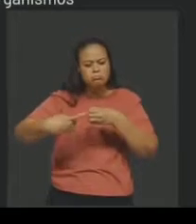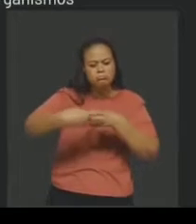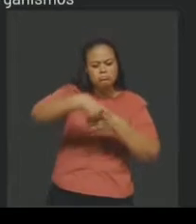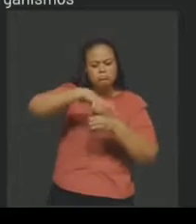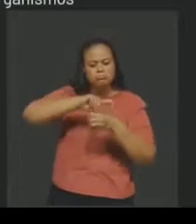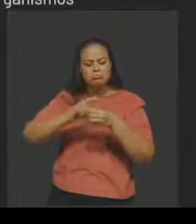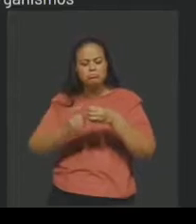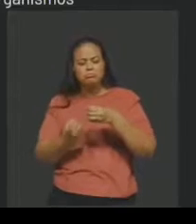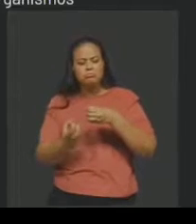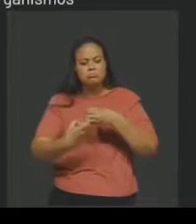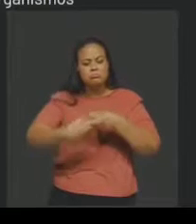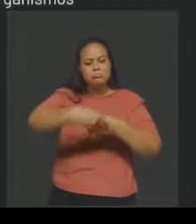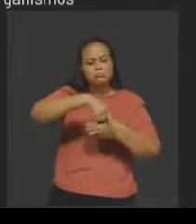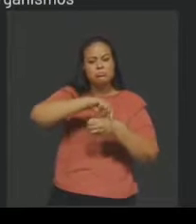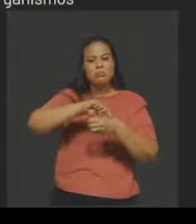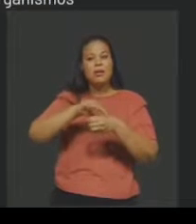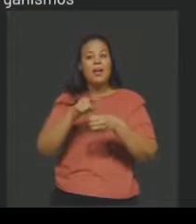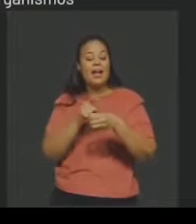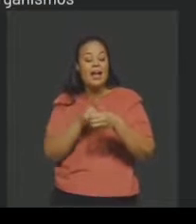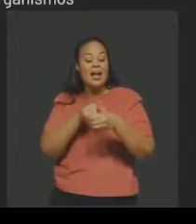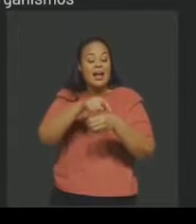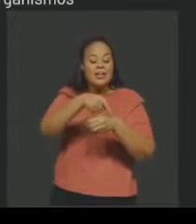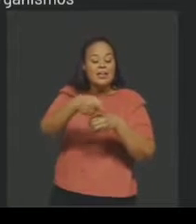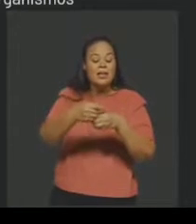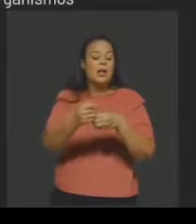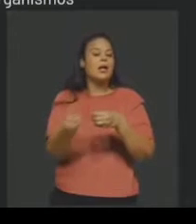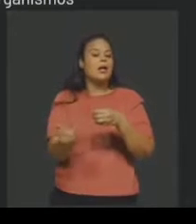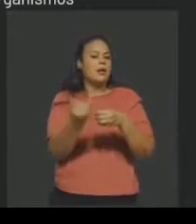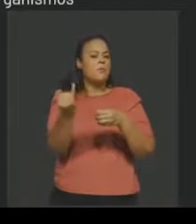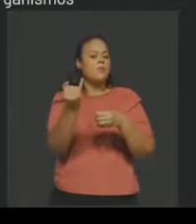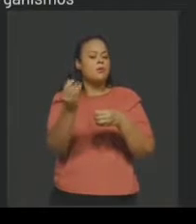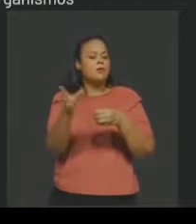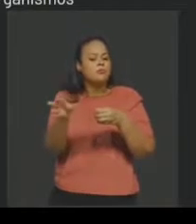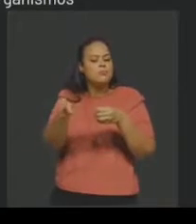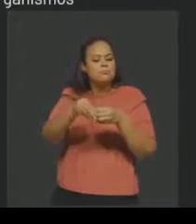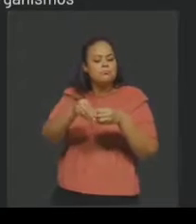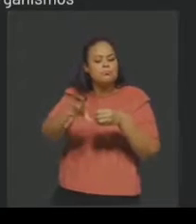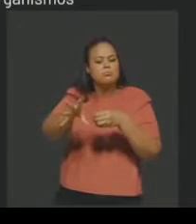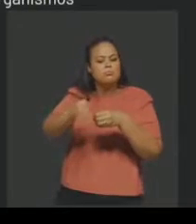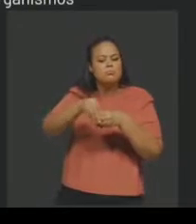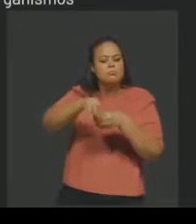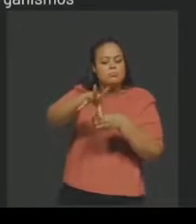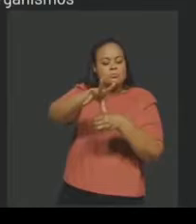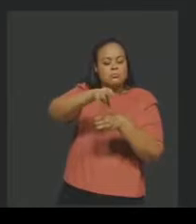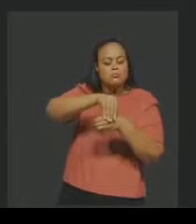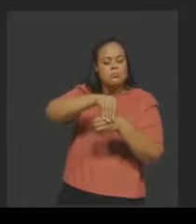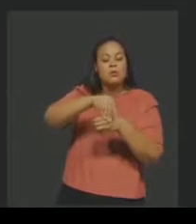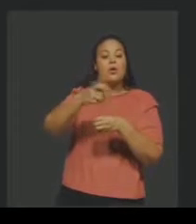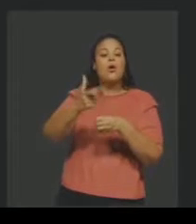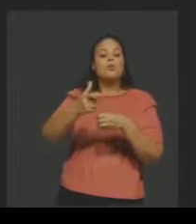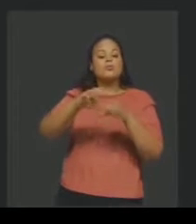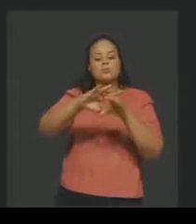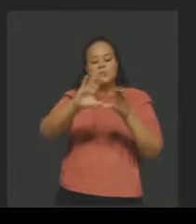organismo, essas fímbrias ou pili vão ser importantes para ela se aderir naquele organismo.